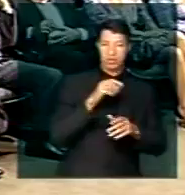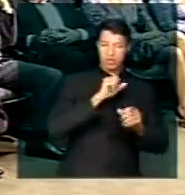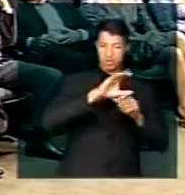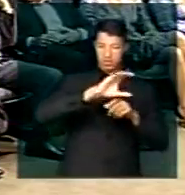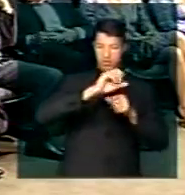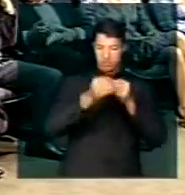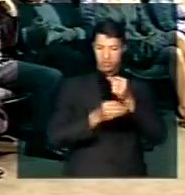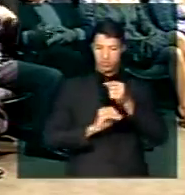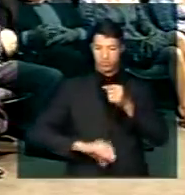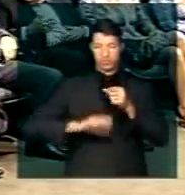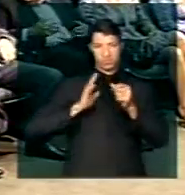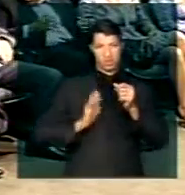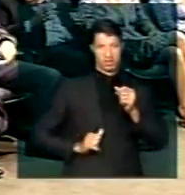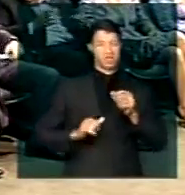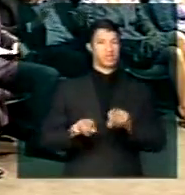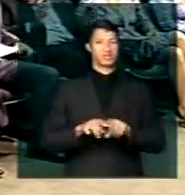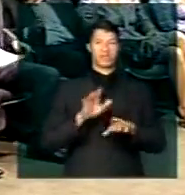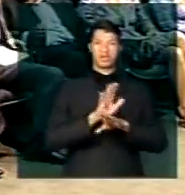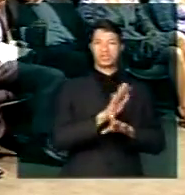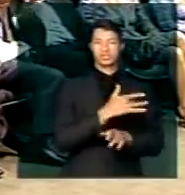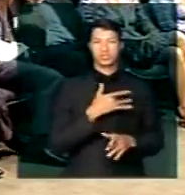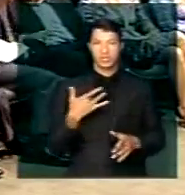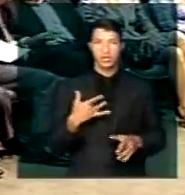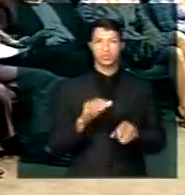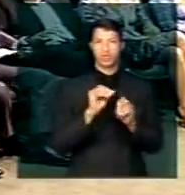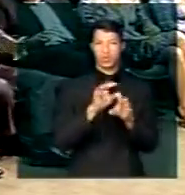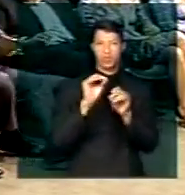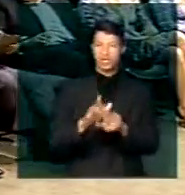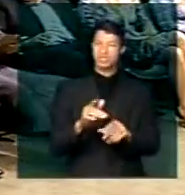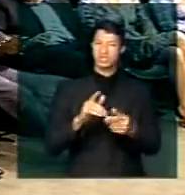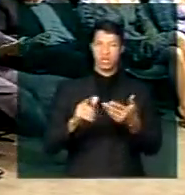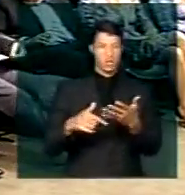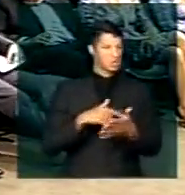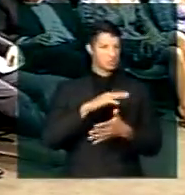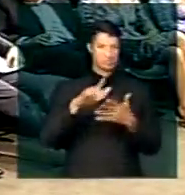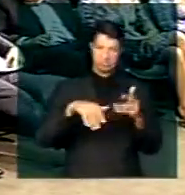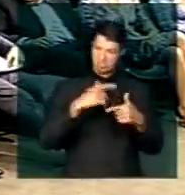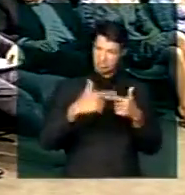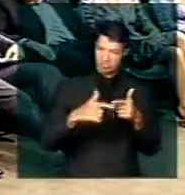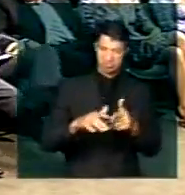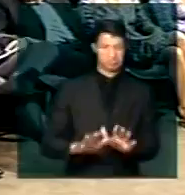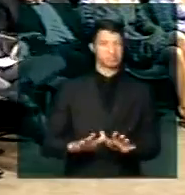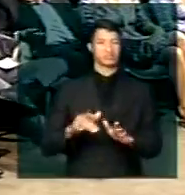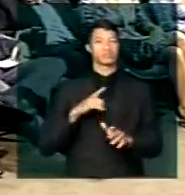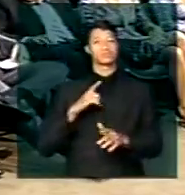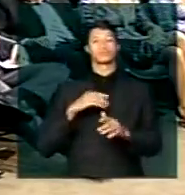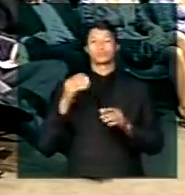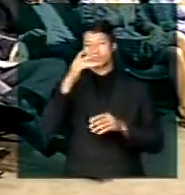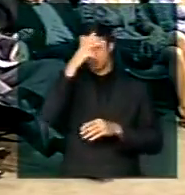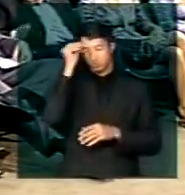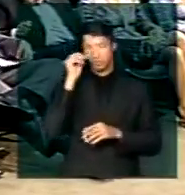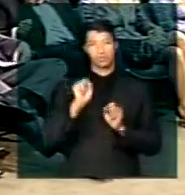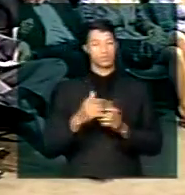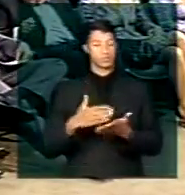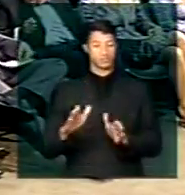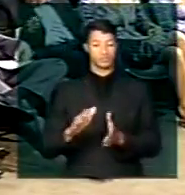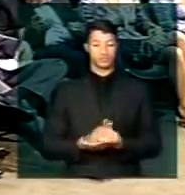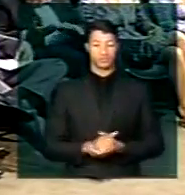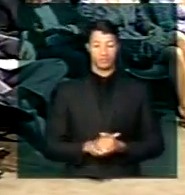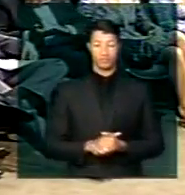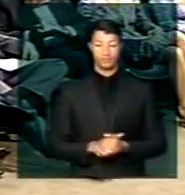coletivo, coleta de lixo, assistência à saúde, educação, entre tantas outras obrigações que cabem à prefeitura. Pode passar.